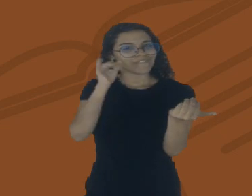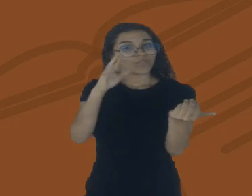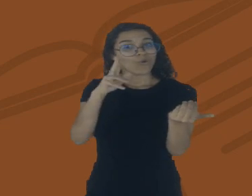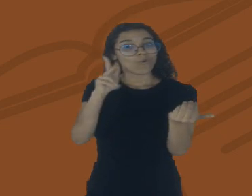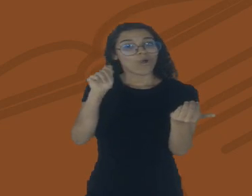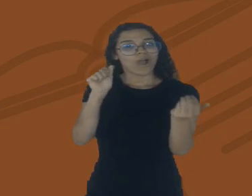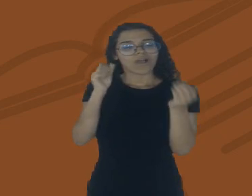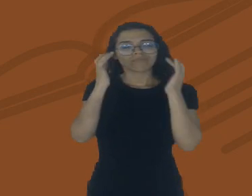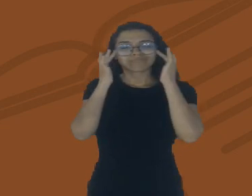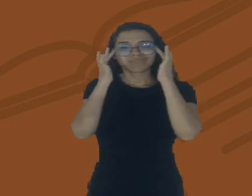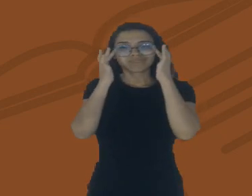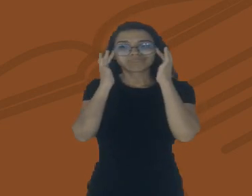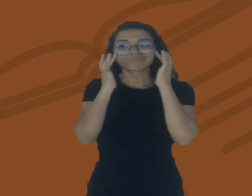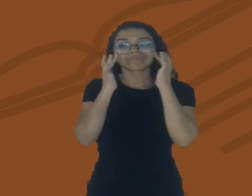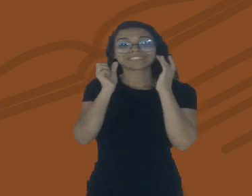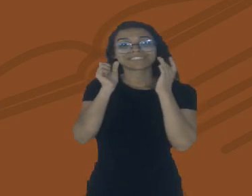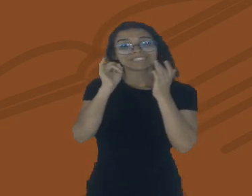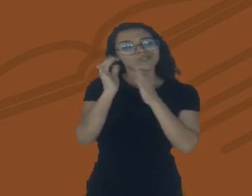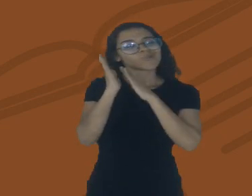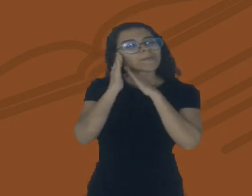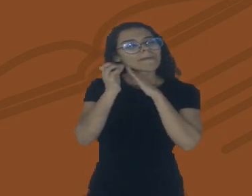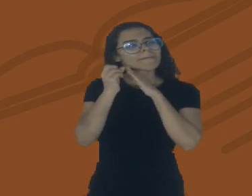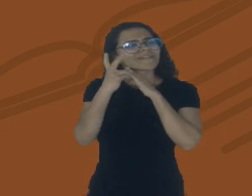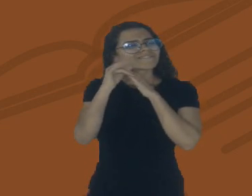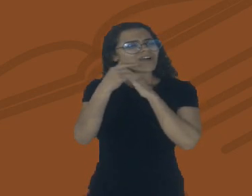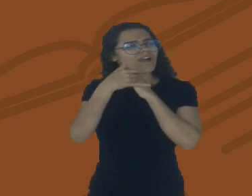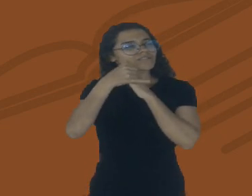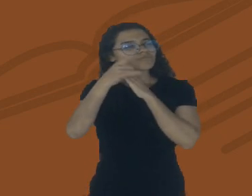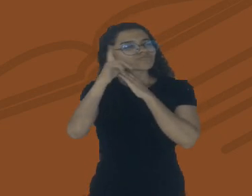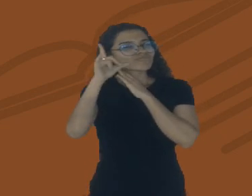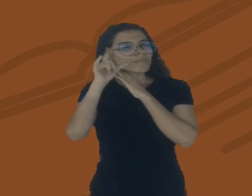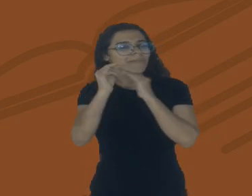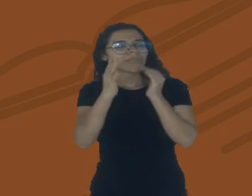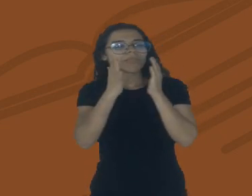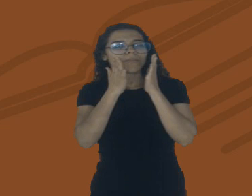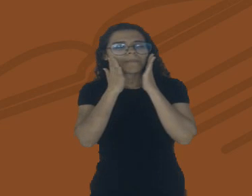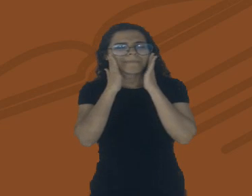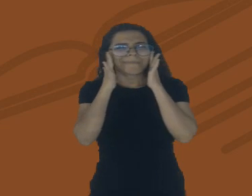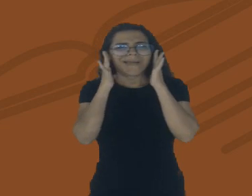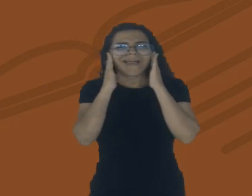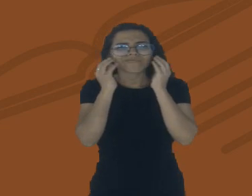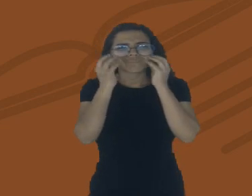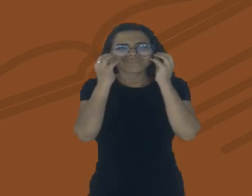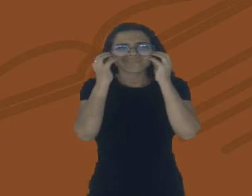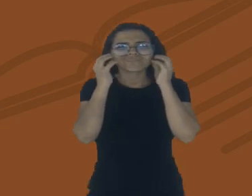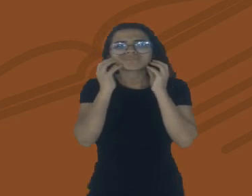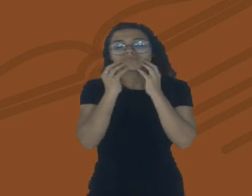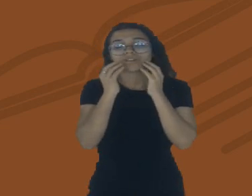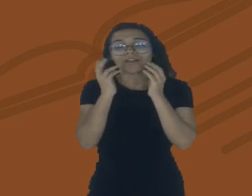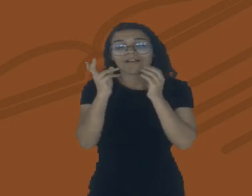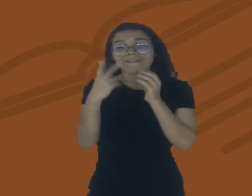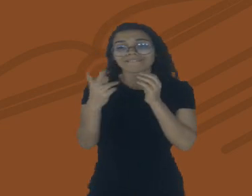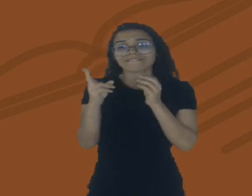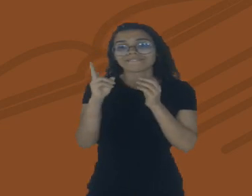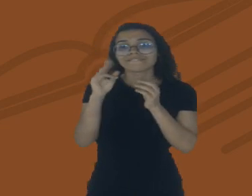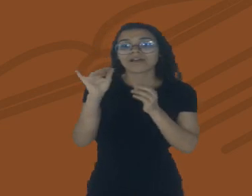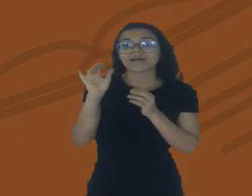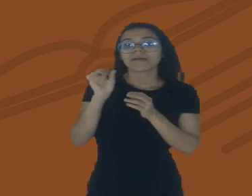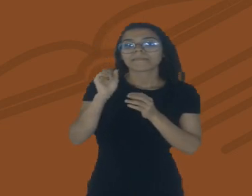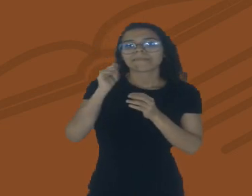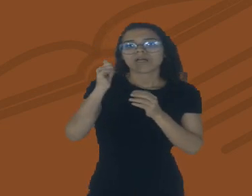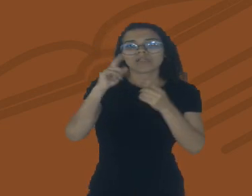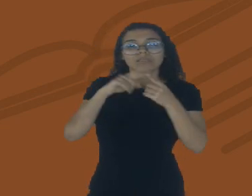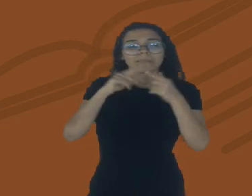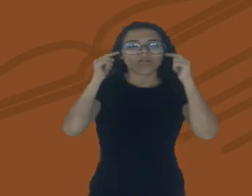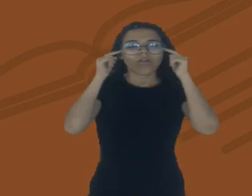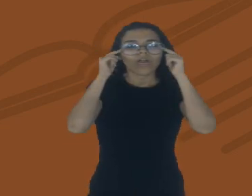gente dormir bem, a gente vai diminuir a quantidade de rugas na pele. Então, uma boa noite de sono diminui as rugas e linhas de expressão durante